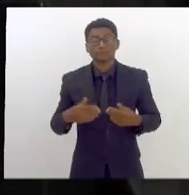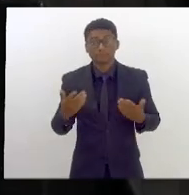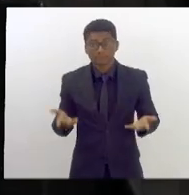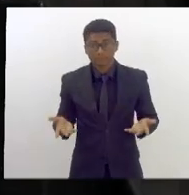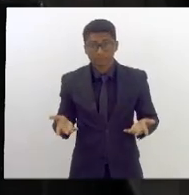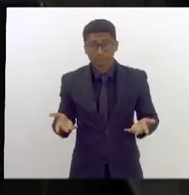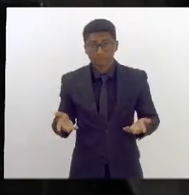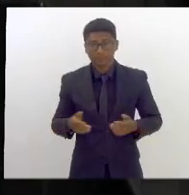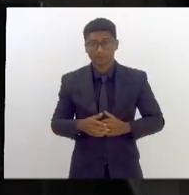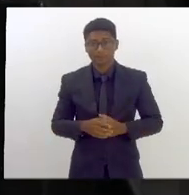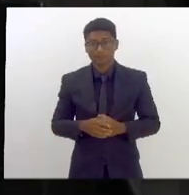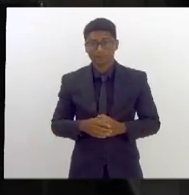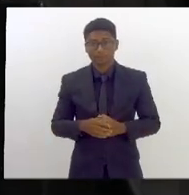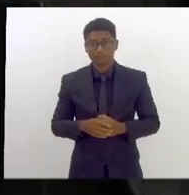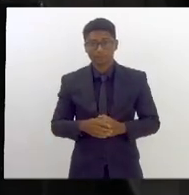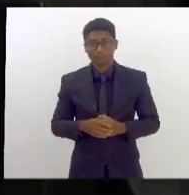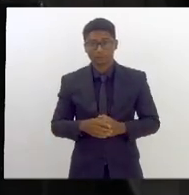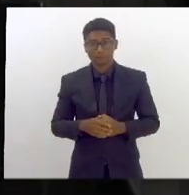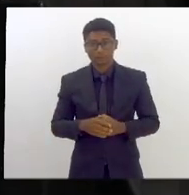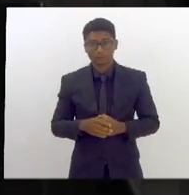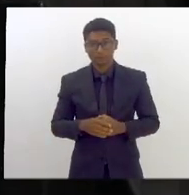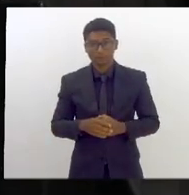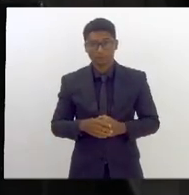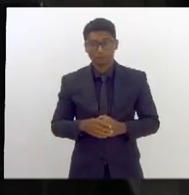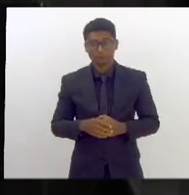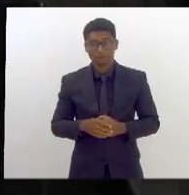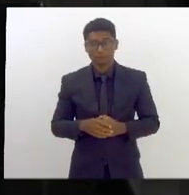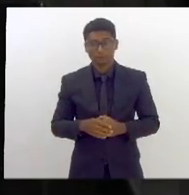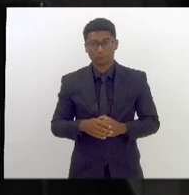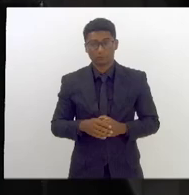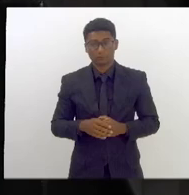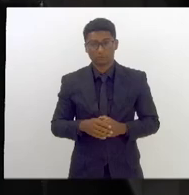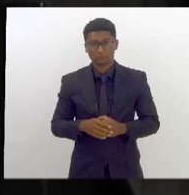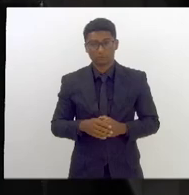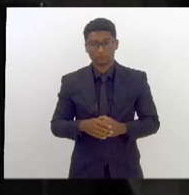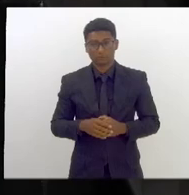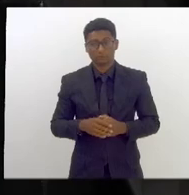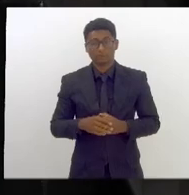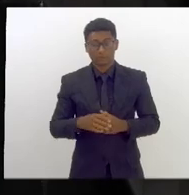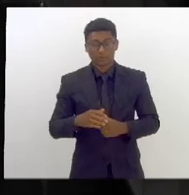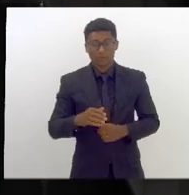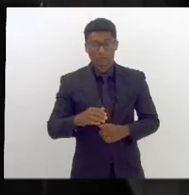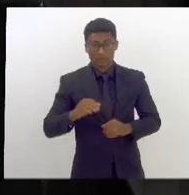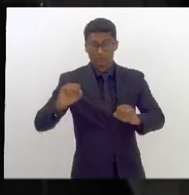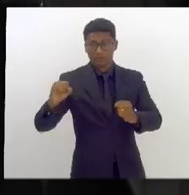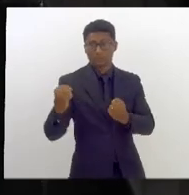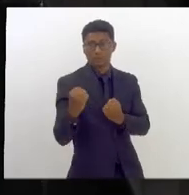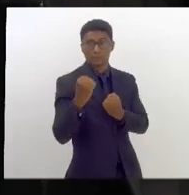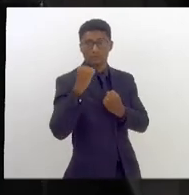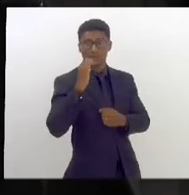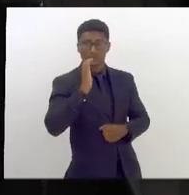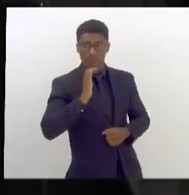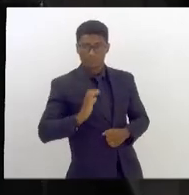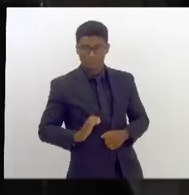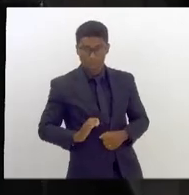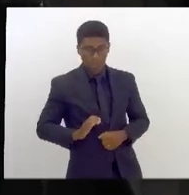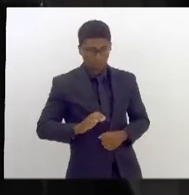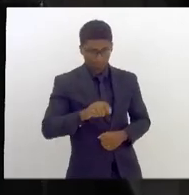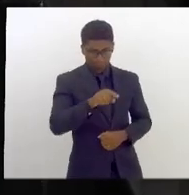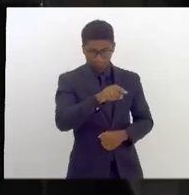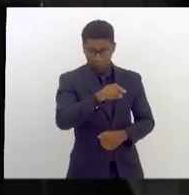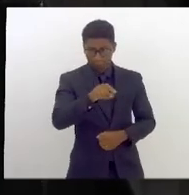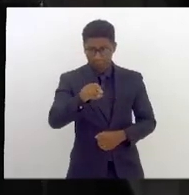que essa organização de Defesa Civil fosse uma questão